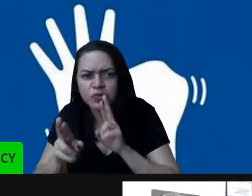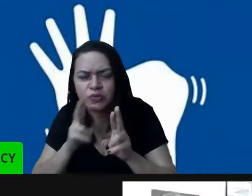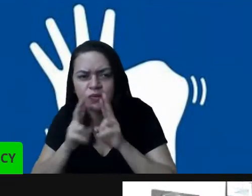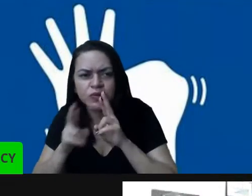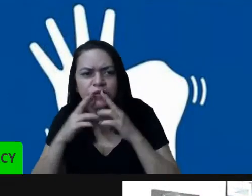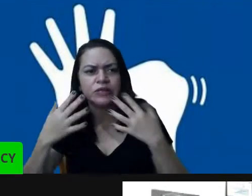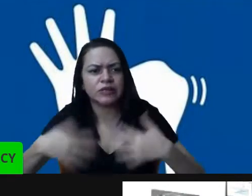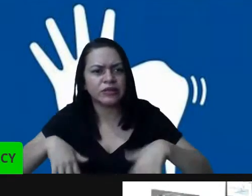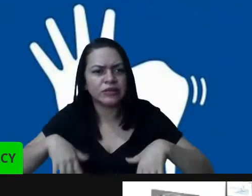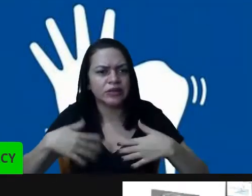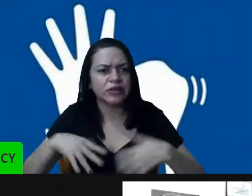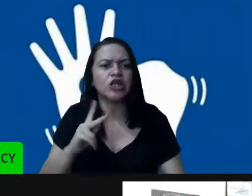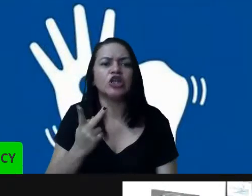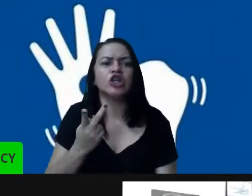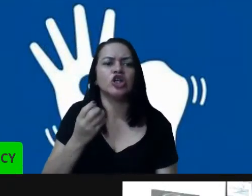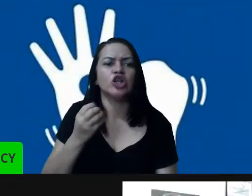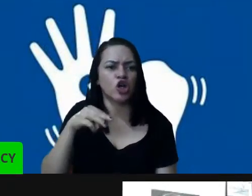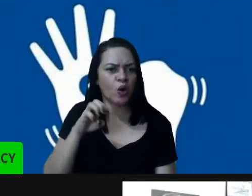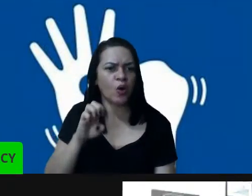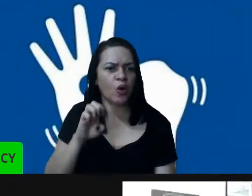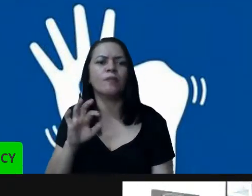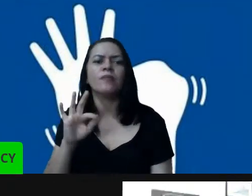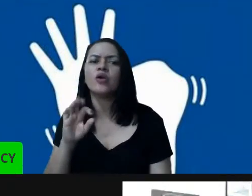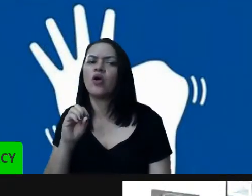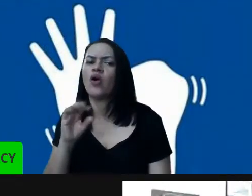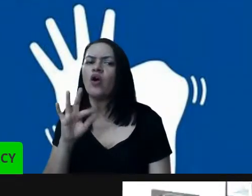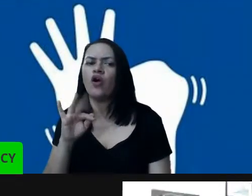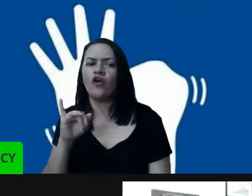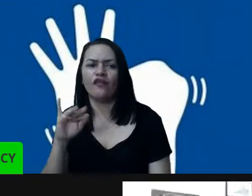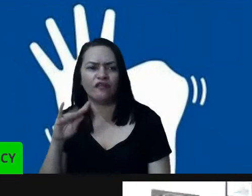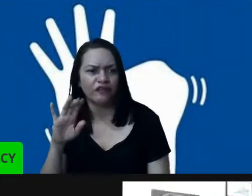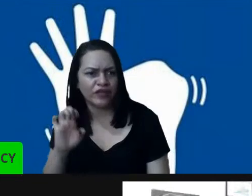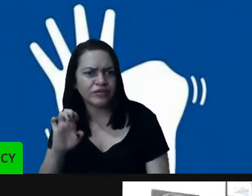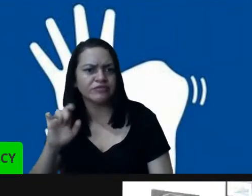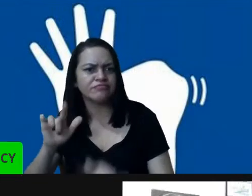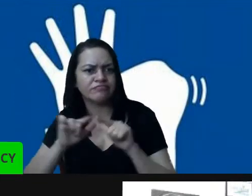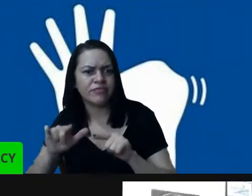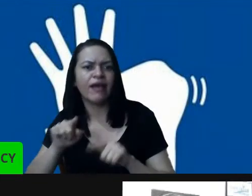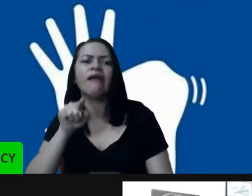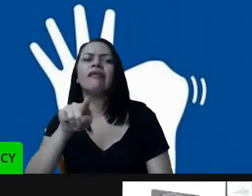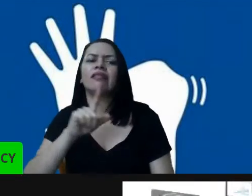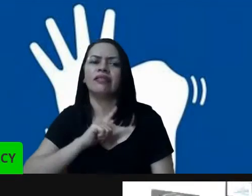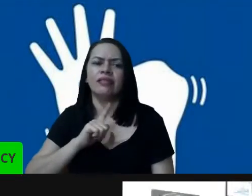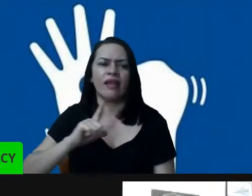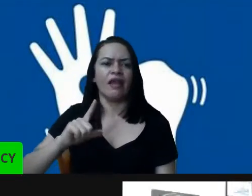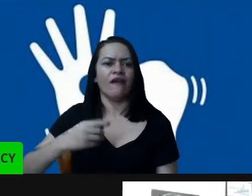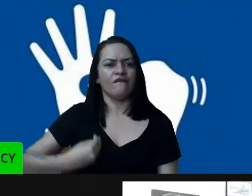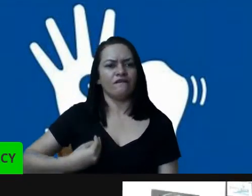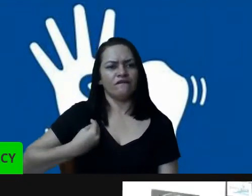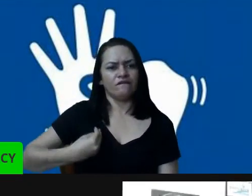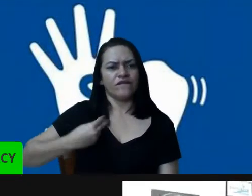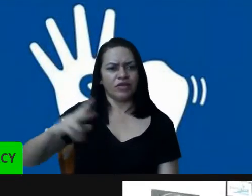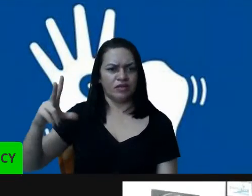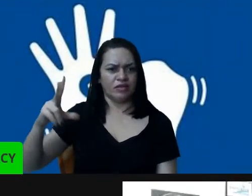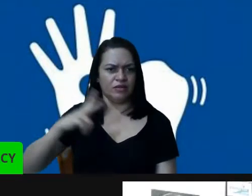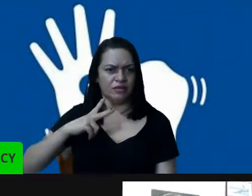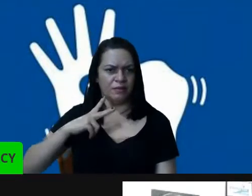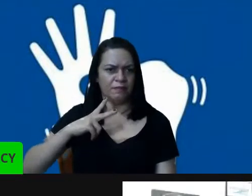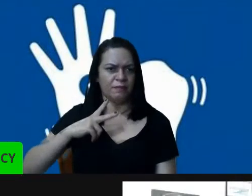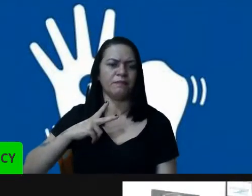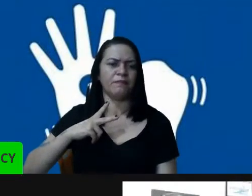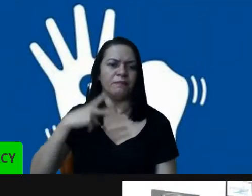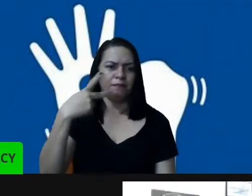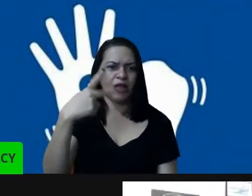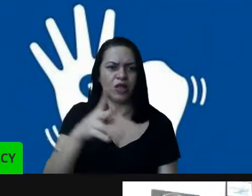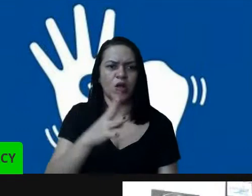tá lá. E aí tem a vida pessoal dela, né, que quem conhece sabe, né, é uma mulher